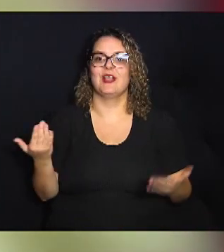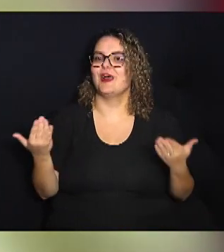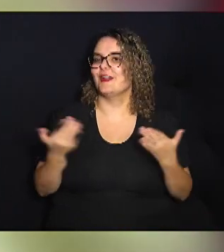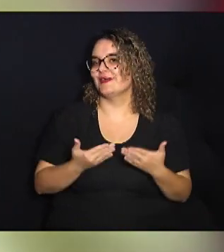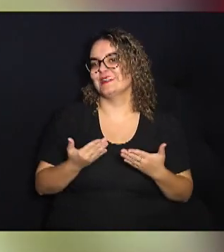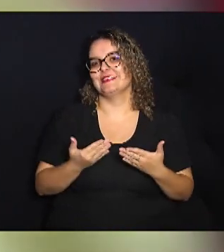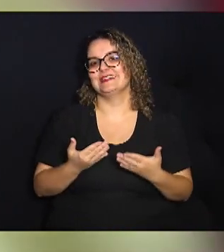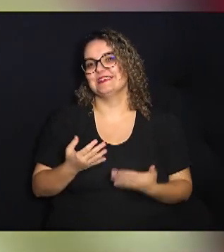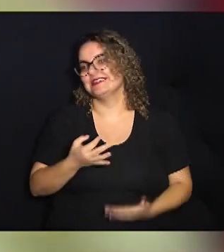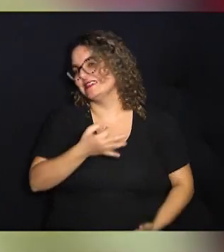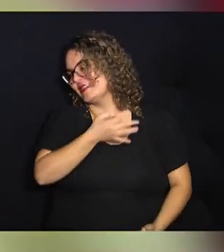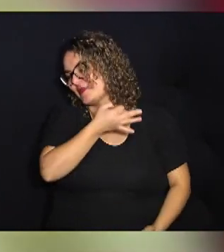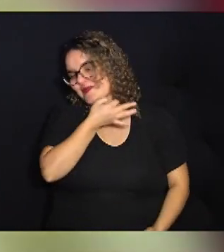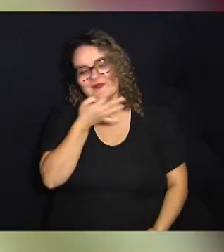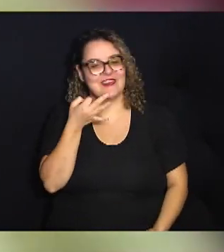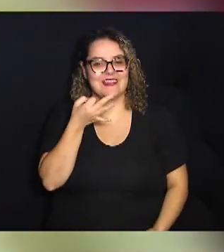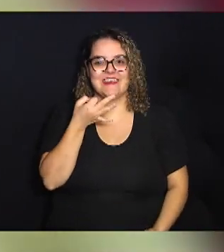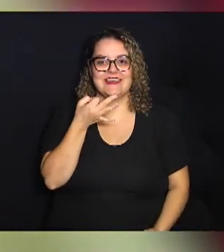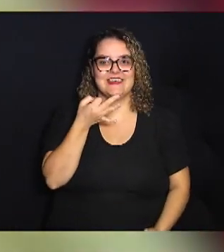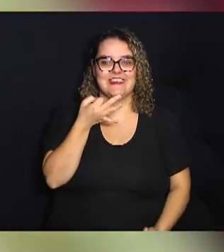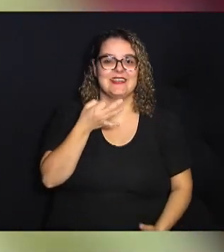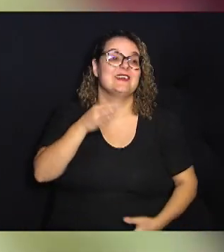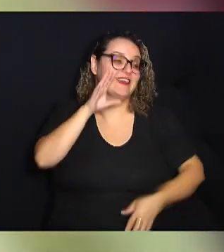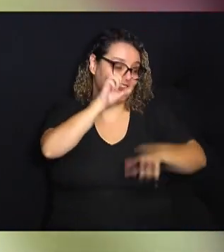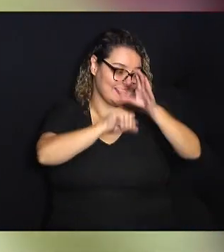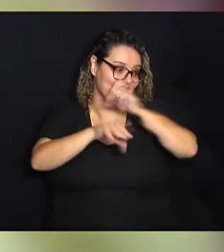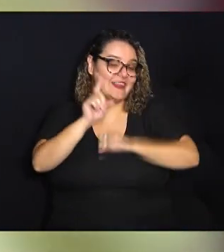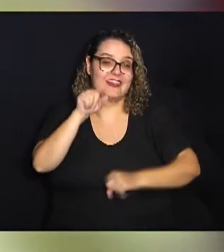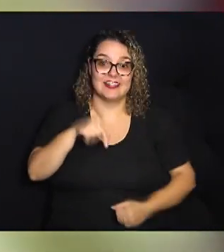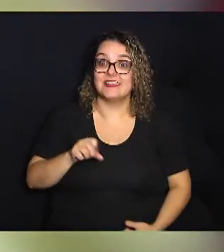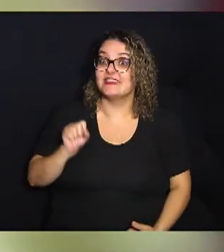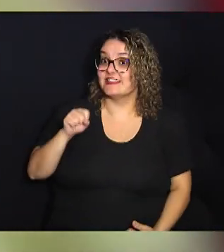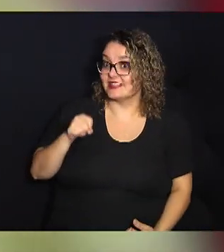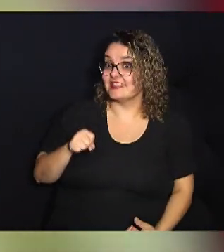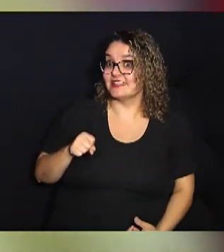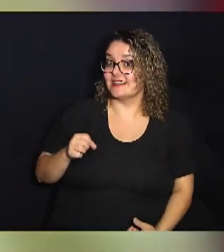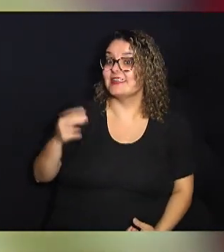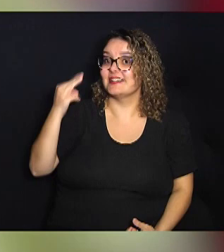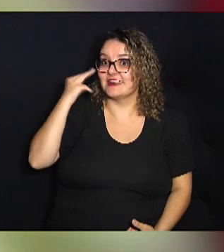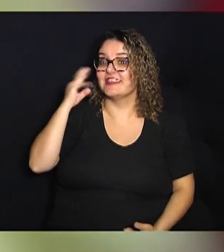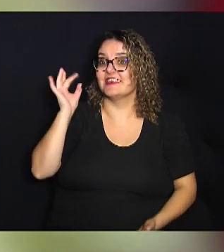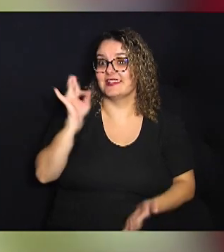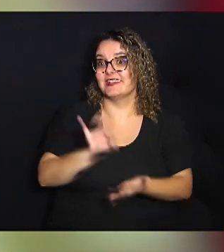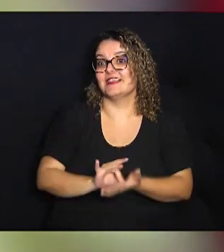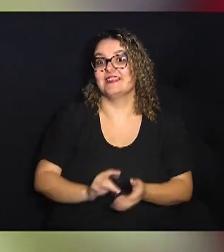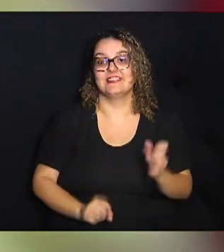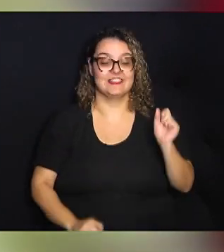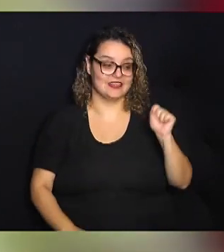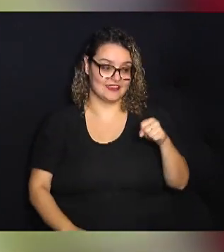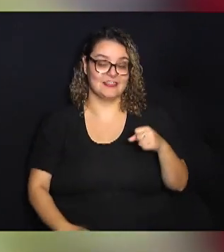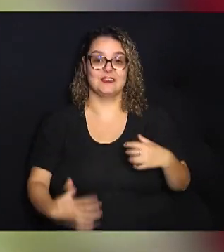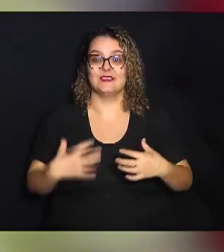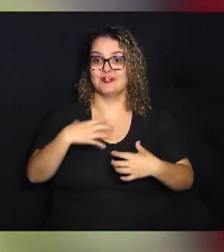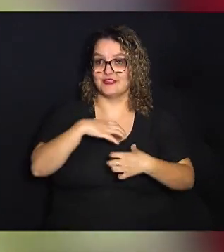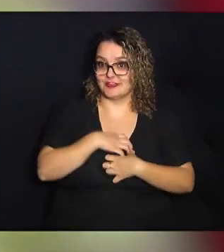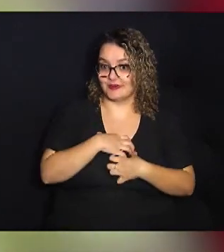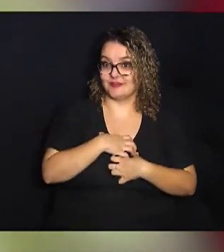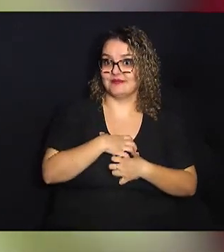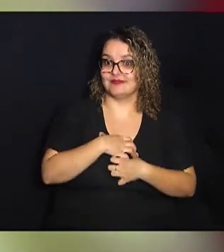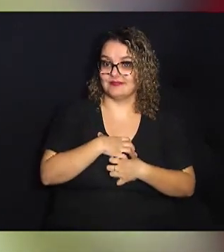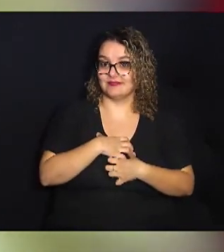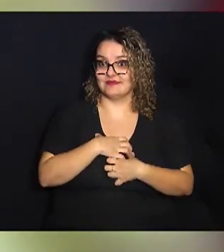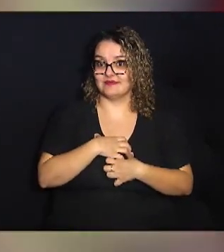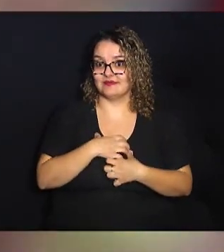eu achei super interessante. E realmente, um aprendizado, né? Sim, e puxa memórias mesmo. Sim. Eu me senti muito